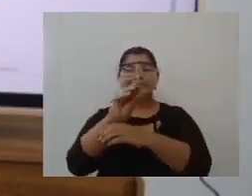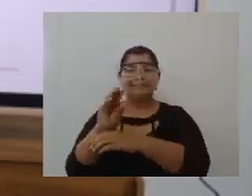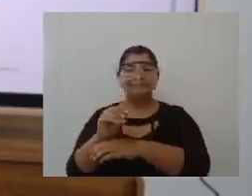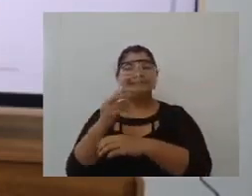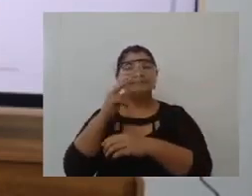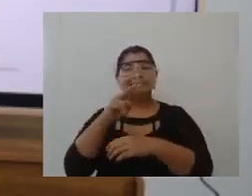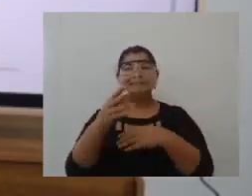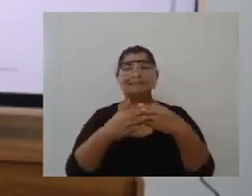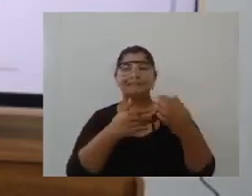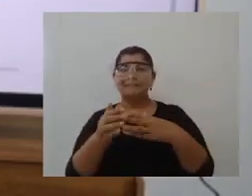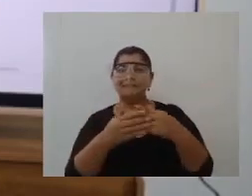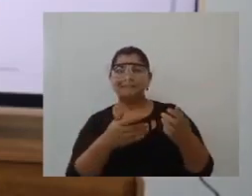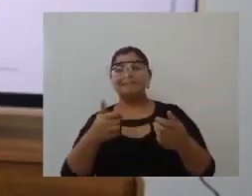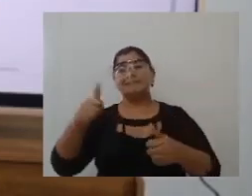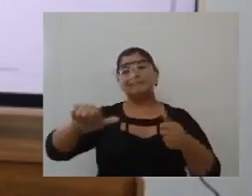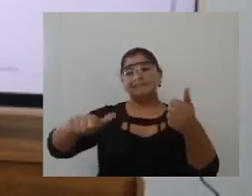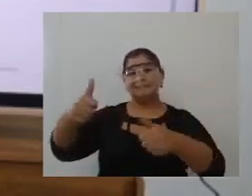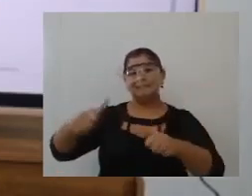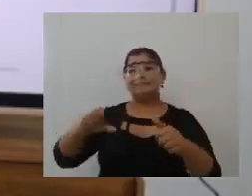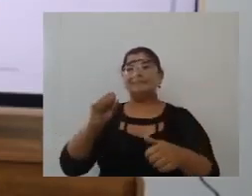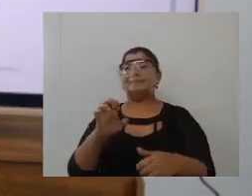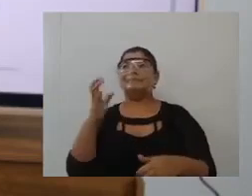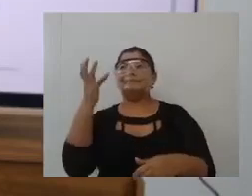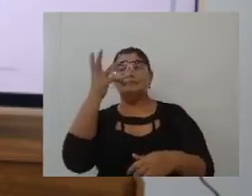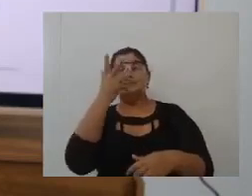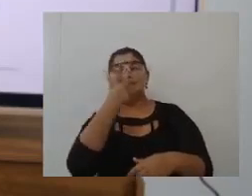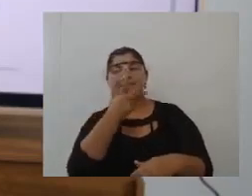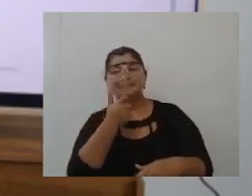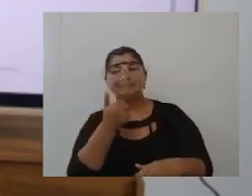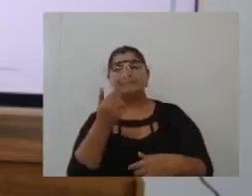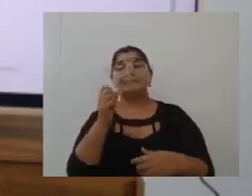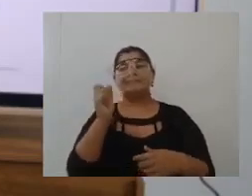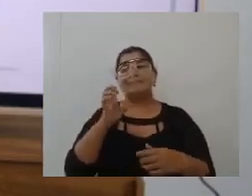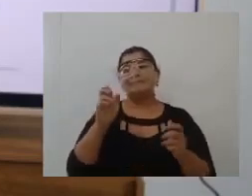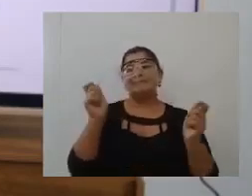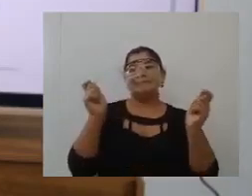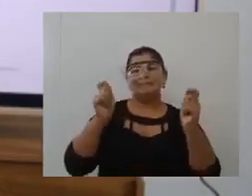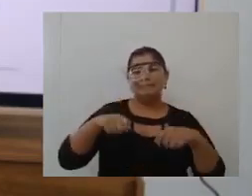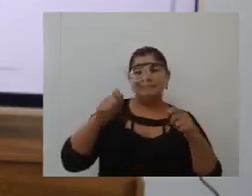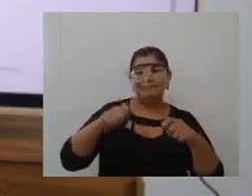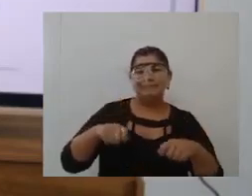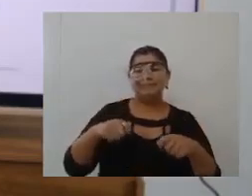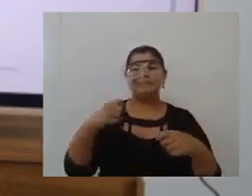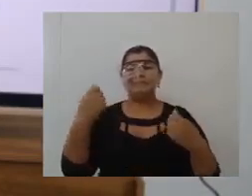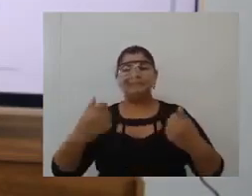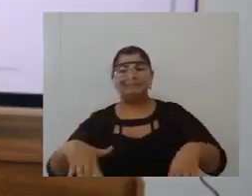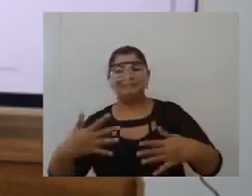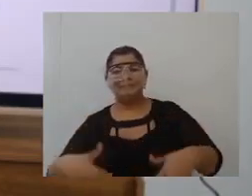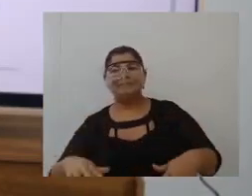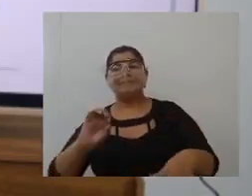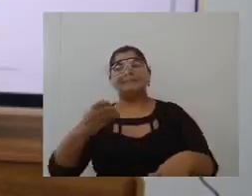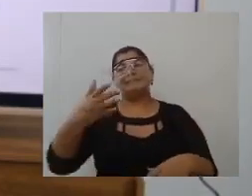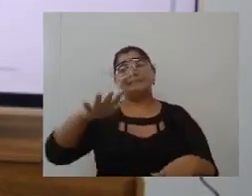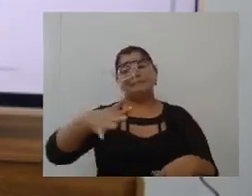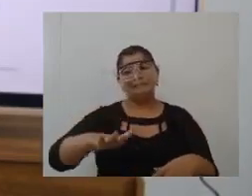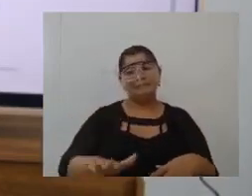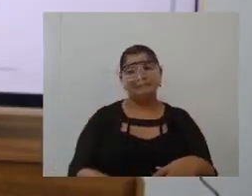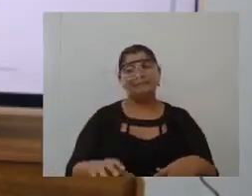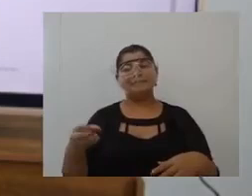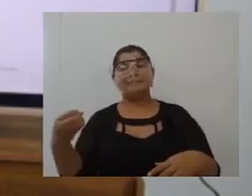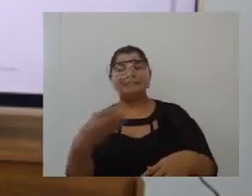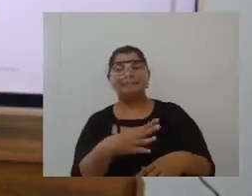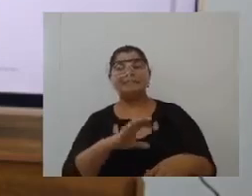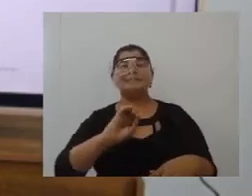qualquer coisa e julga se aquilo ali é bonito, se aquilo ali te serve, se aquilo é caro, se aquilo é barato, se é novo, se não